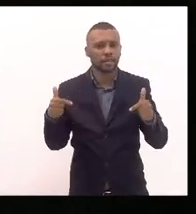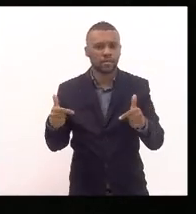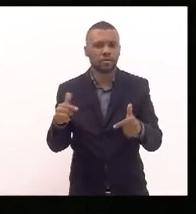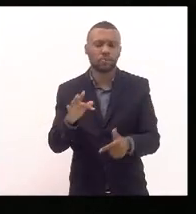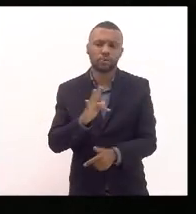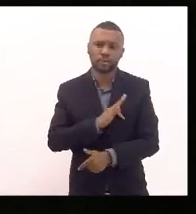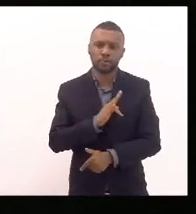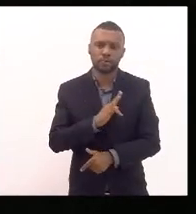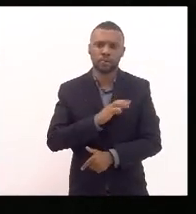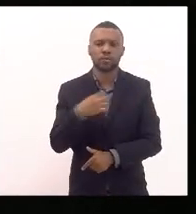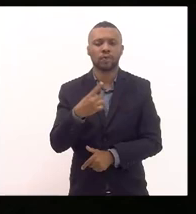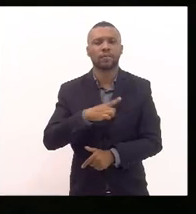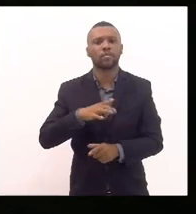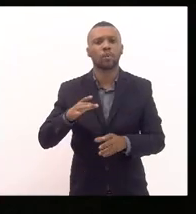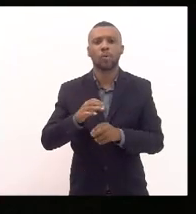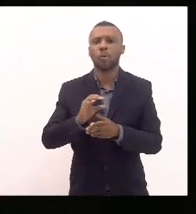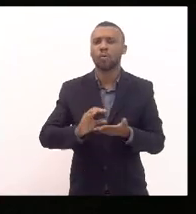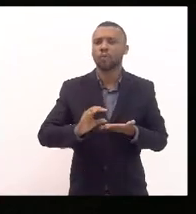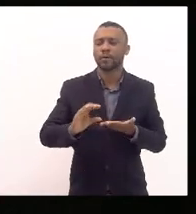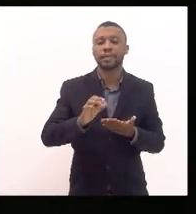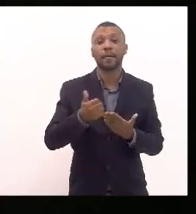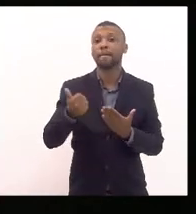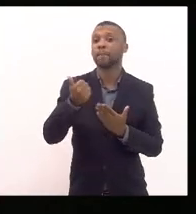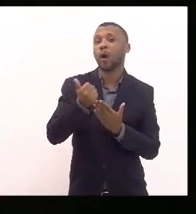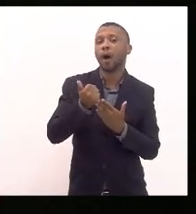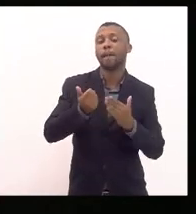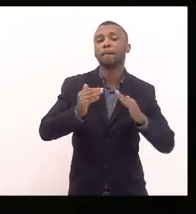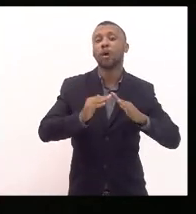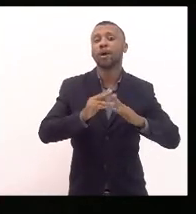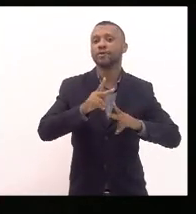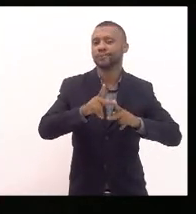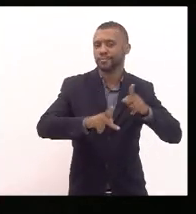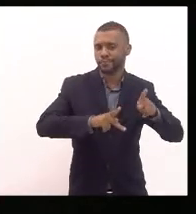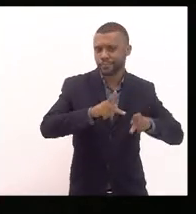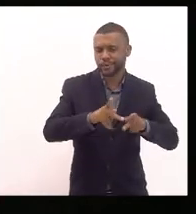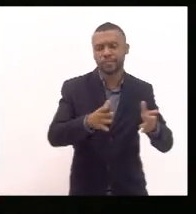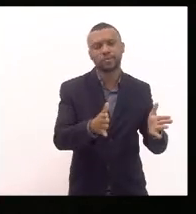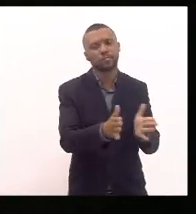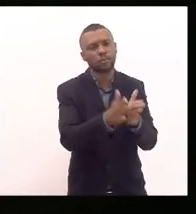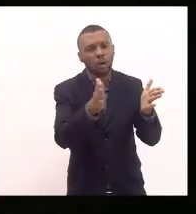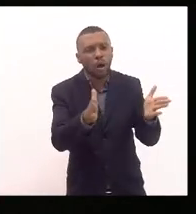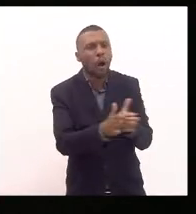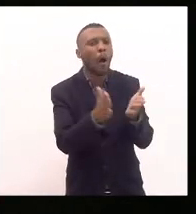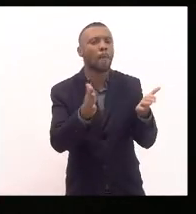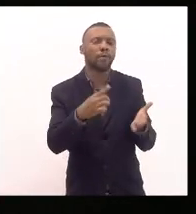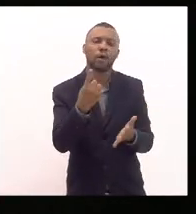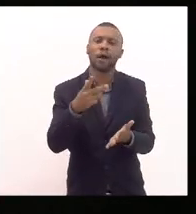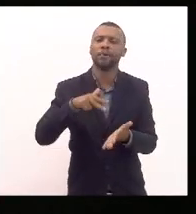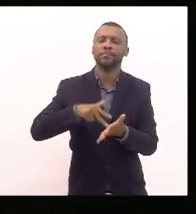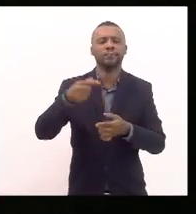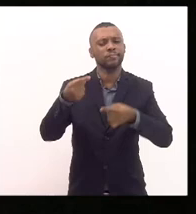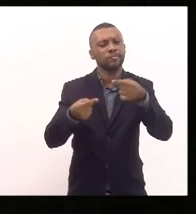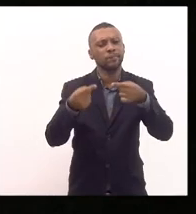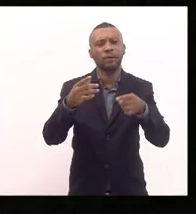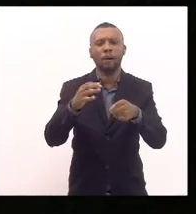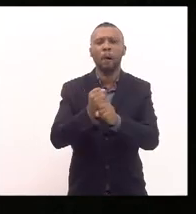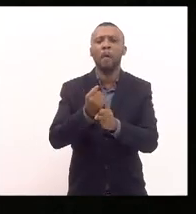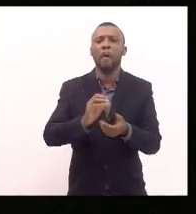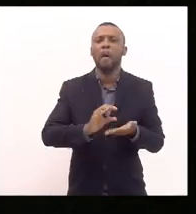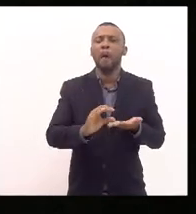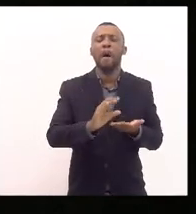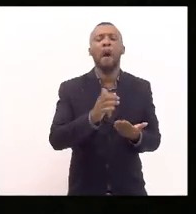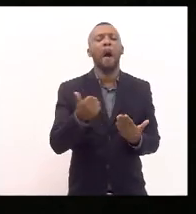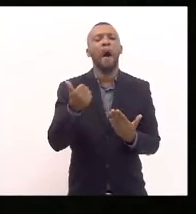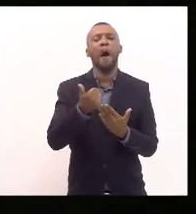a gente tem um orçamento que não privilegia moradia Popular a gente vem aqui discutindo um orçamento que não